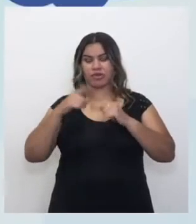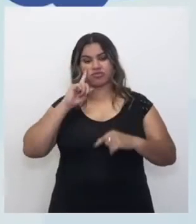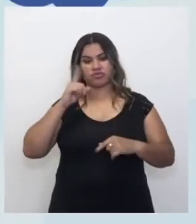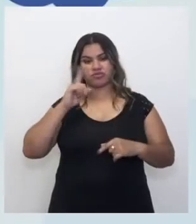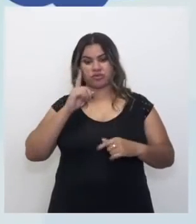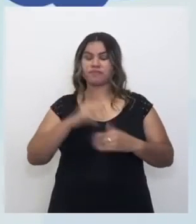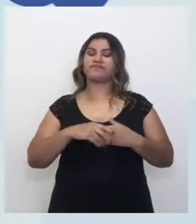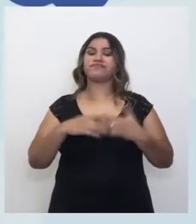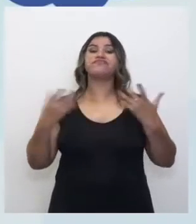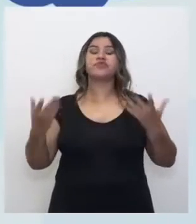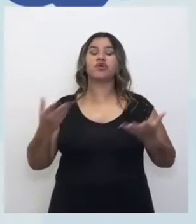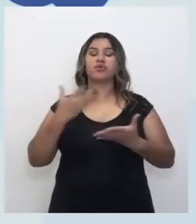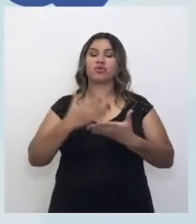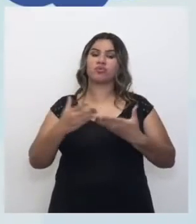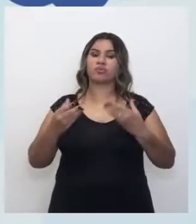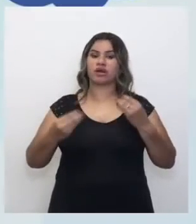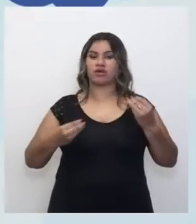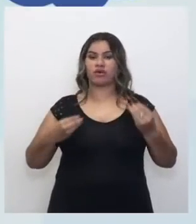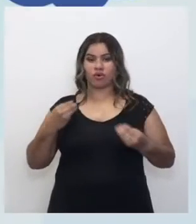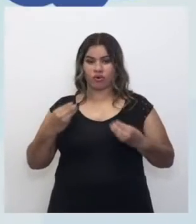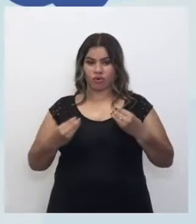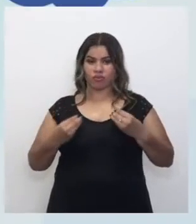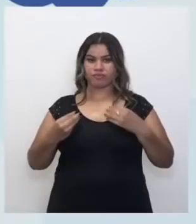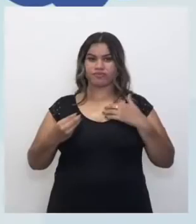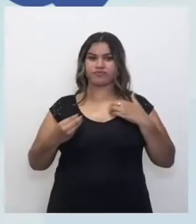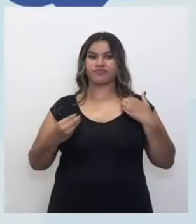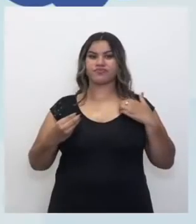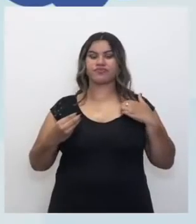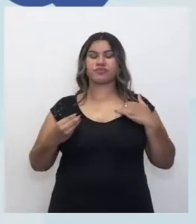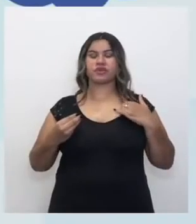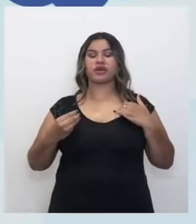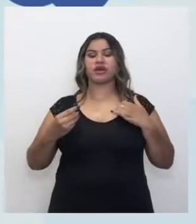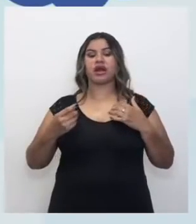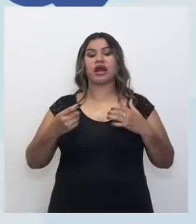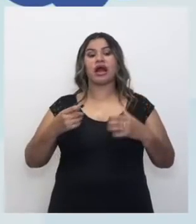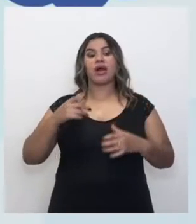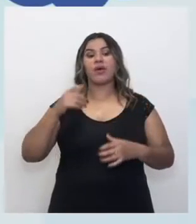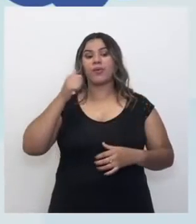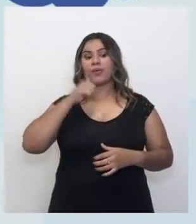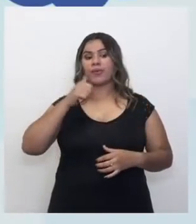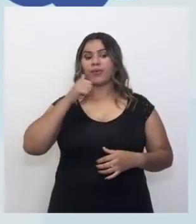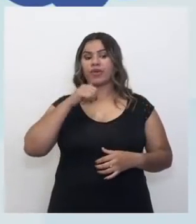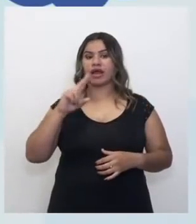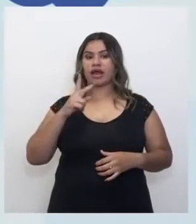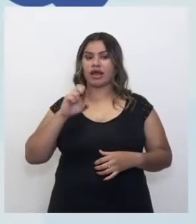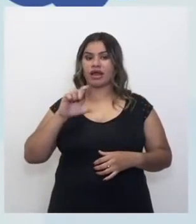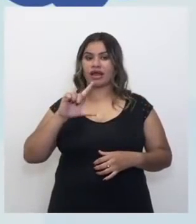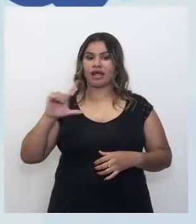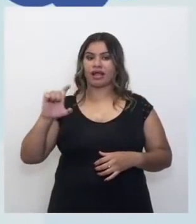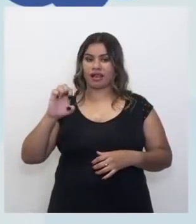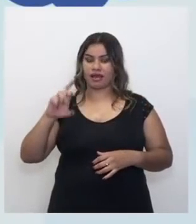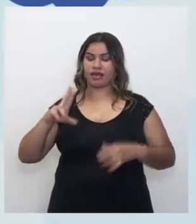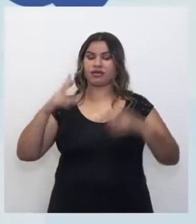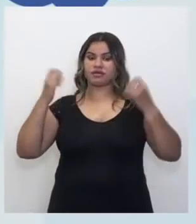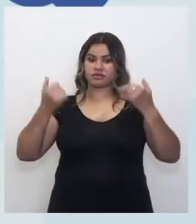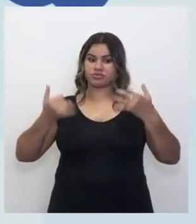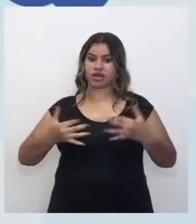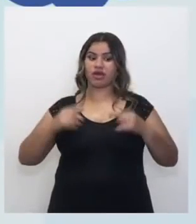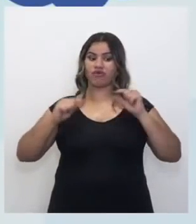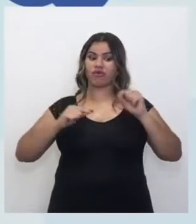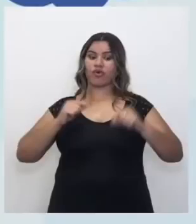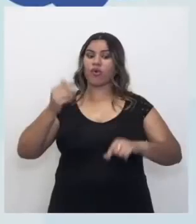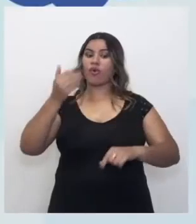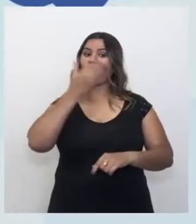para começar, né, a gente a pensar, a Heller dizia que todo homem,